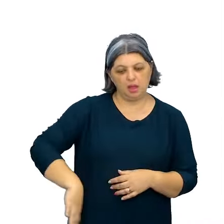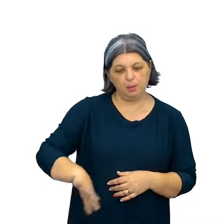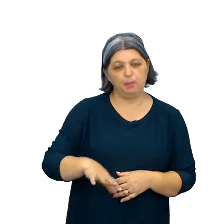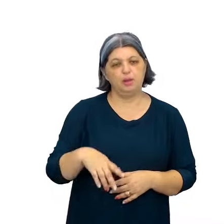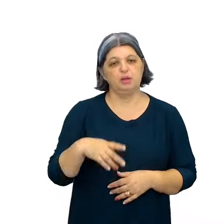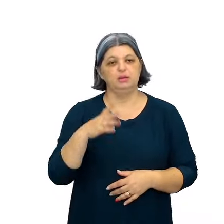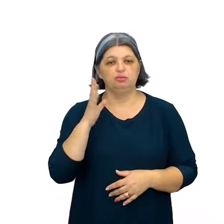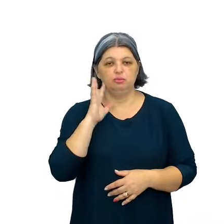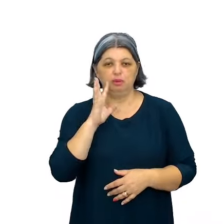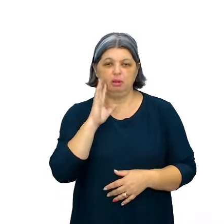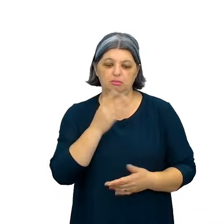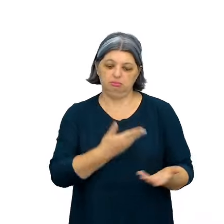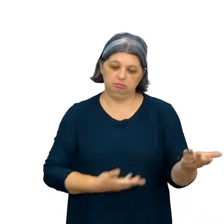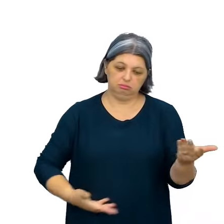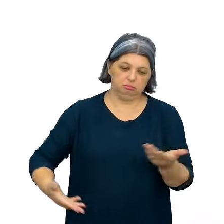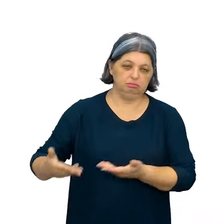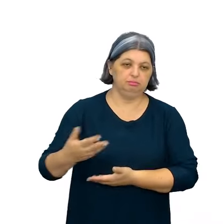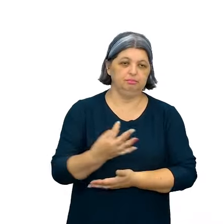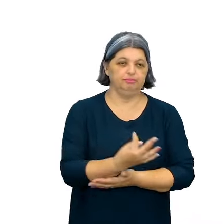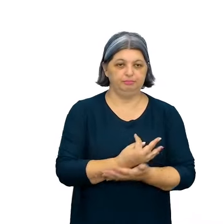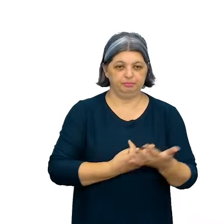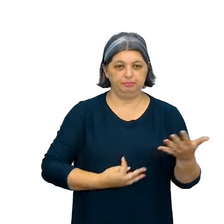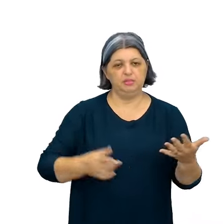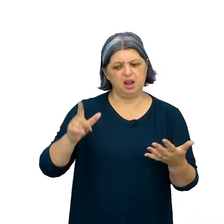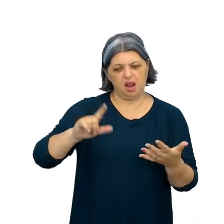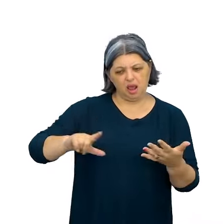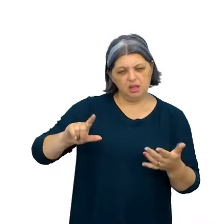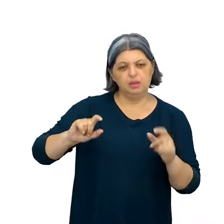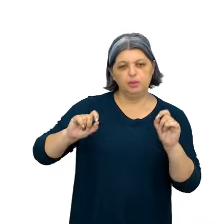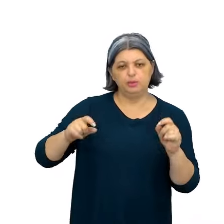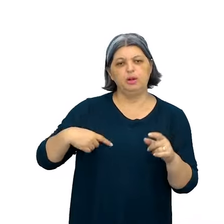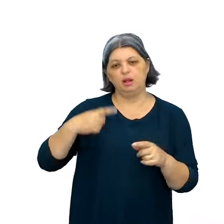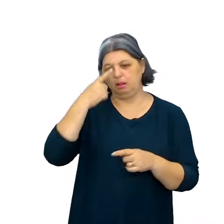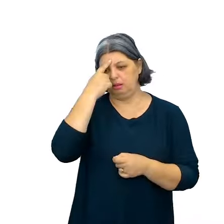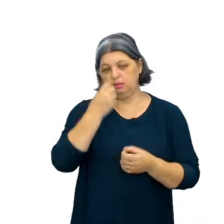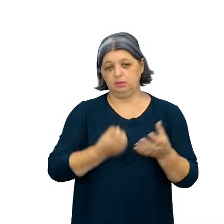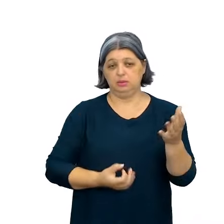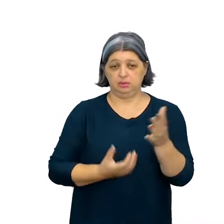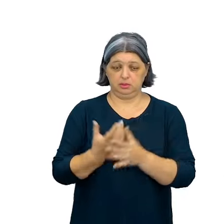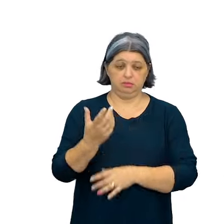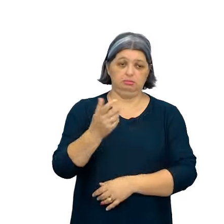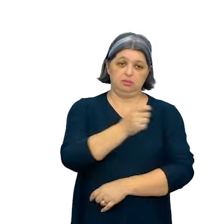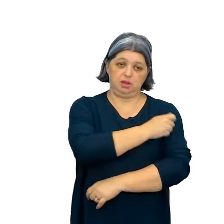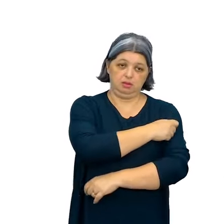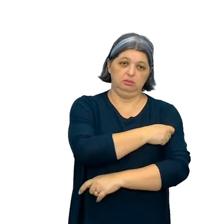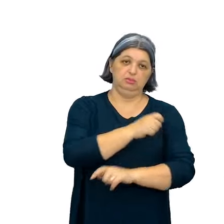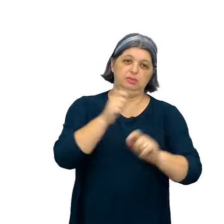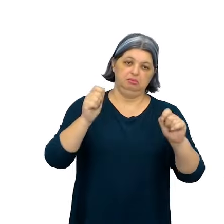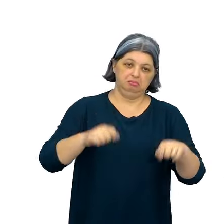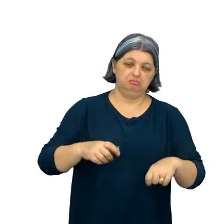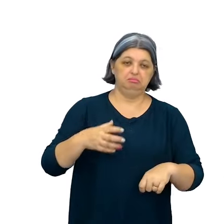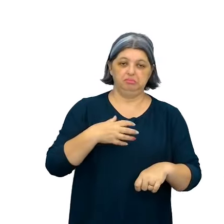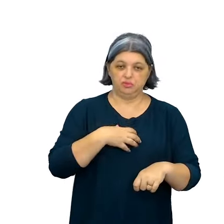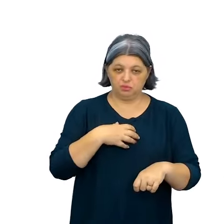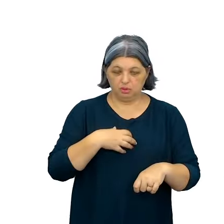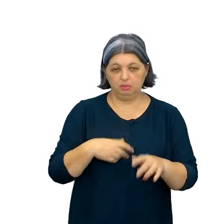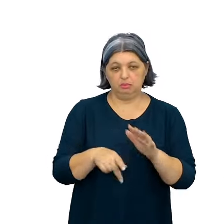a construção do texto, né? É texto literário, é texto criativo, e os alunos poderão de alguma